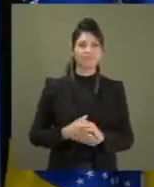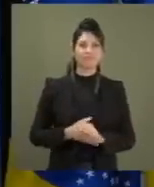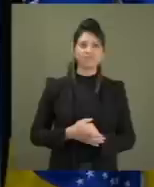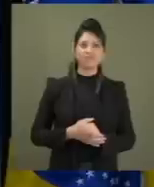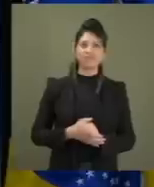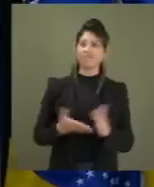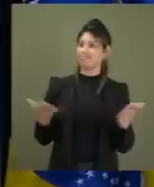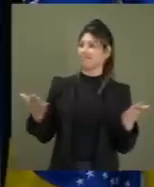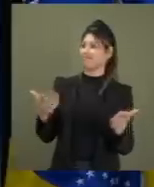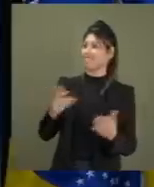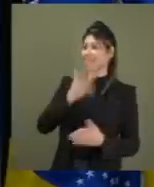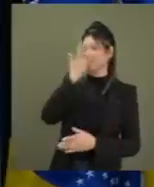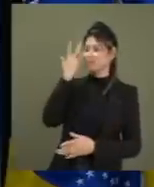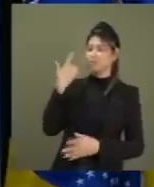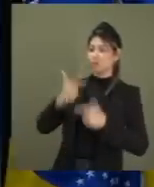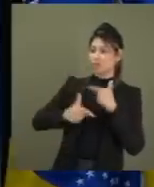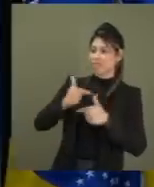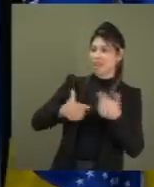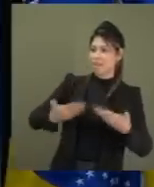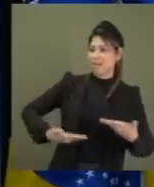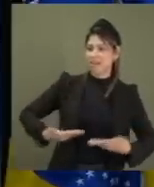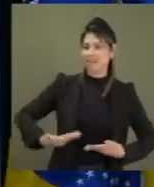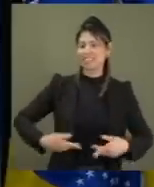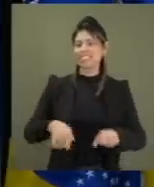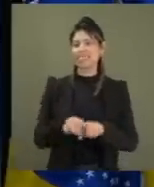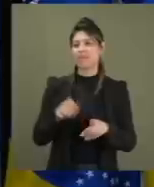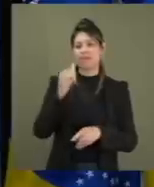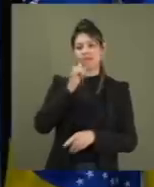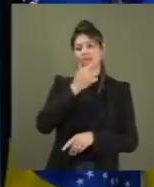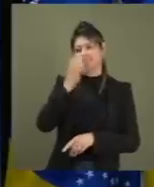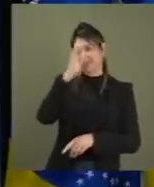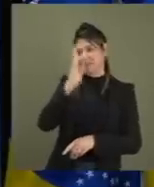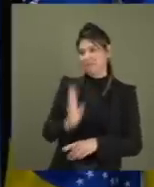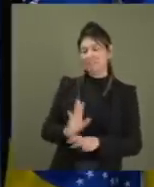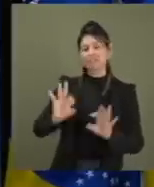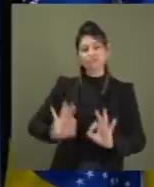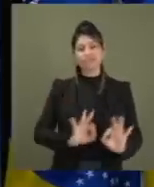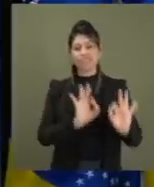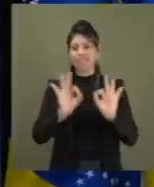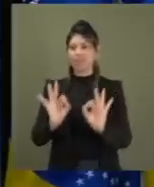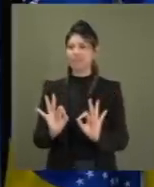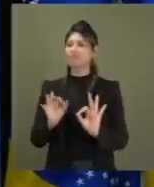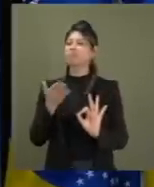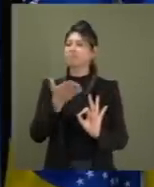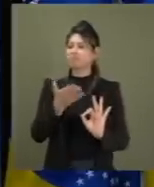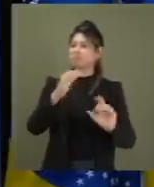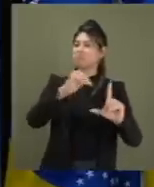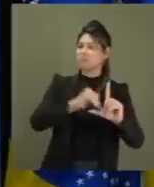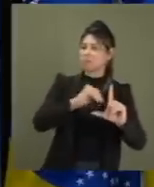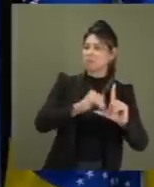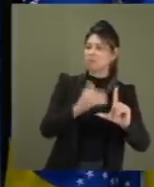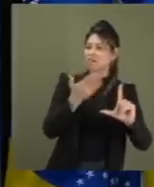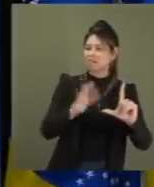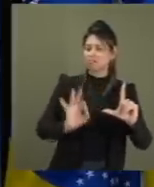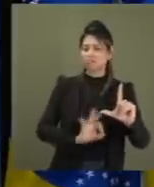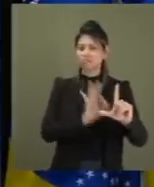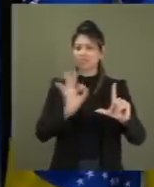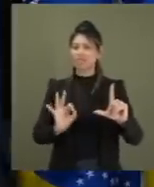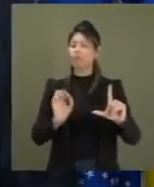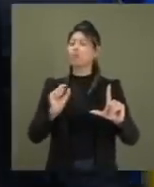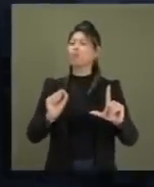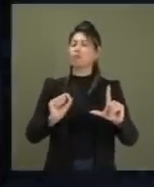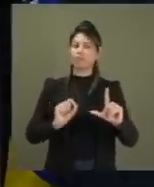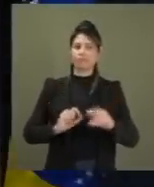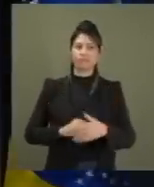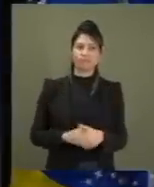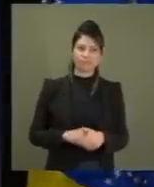funcionários dessa casa assessores brasileiras brasileiros que estão nos assistindo pelo competente Pou de comunicação